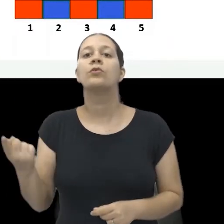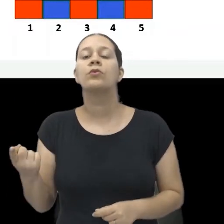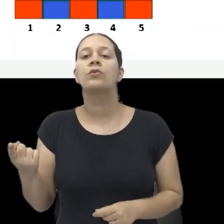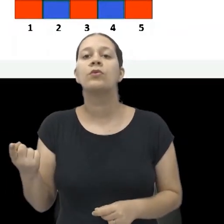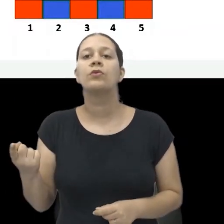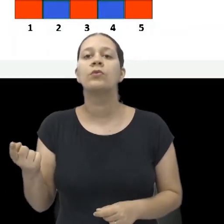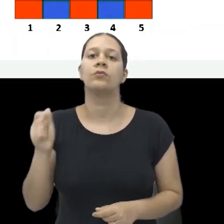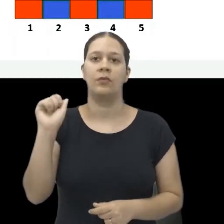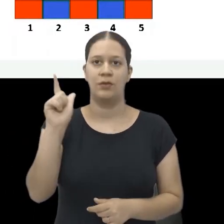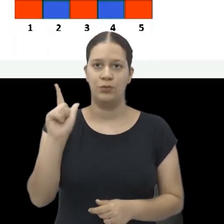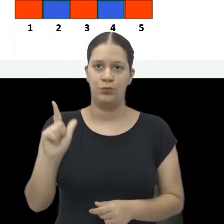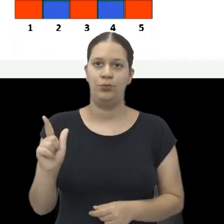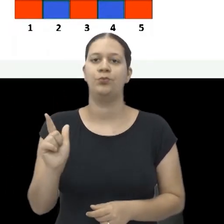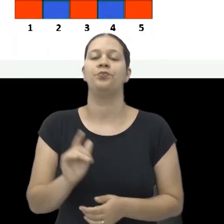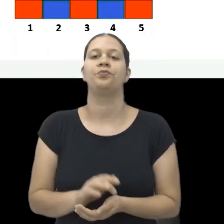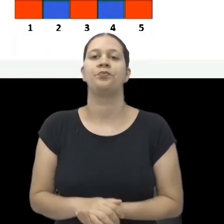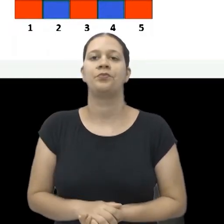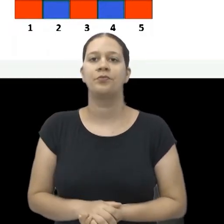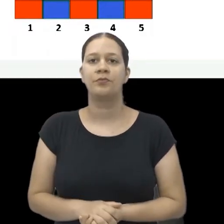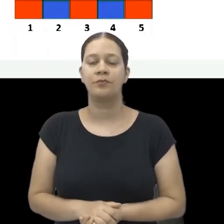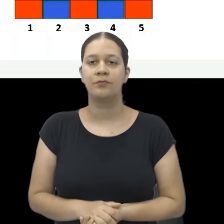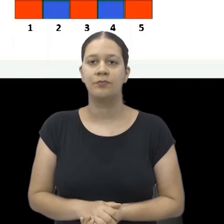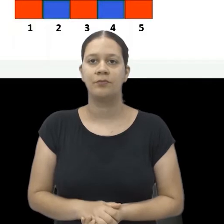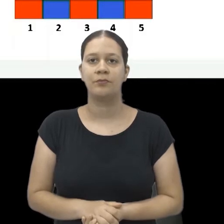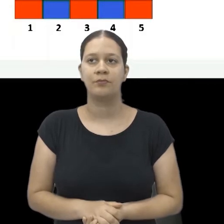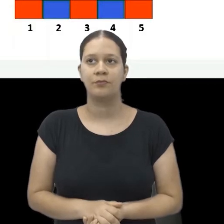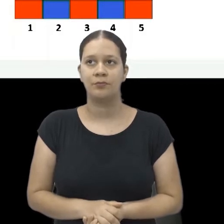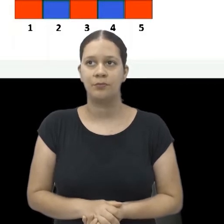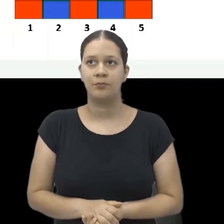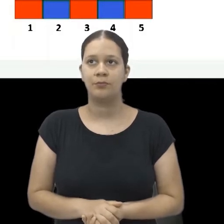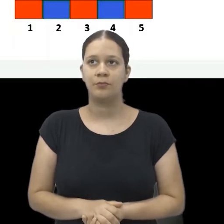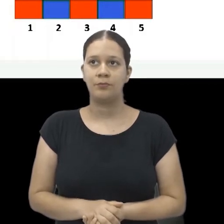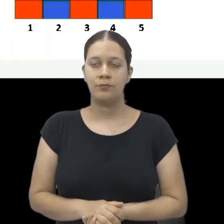que cor? Azul.